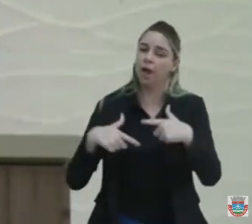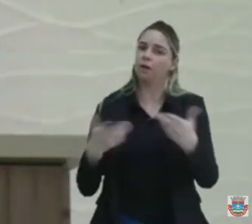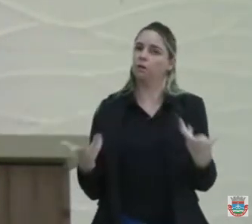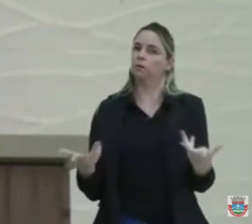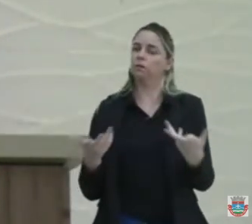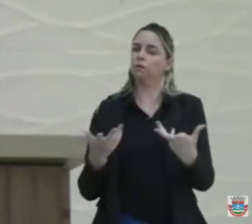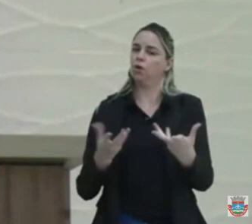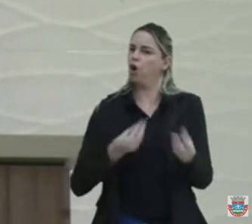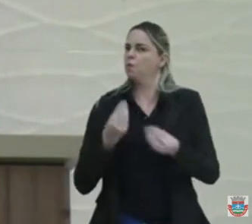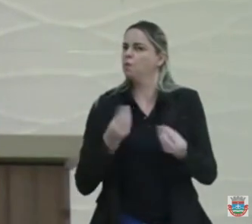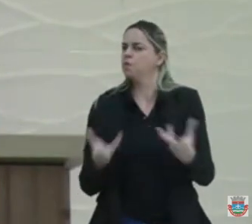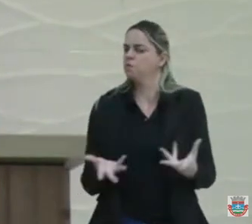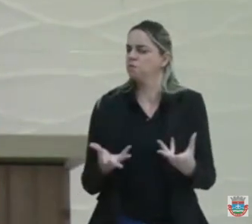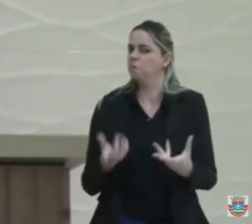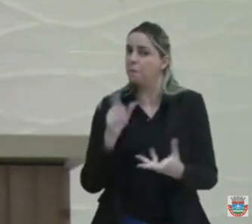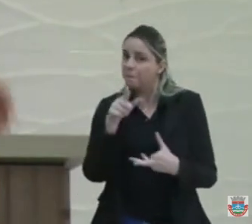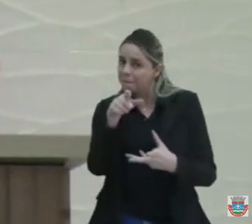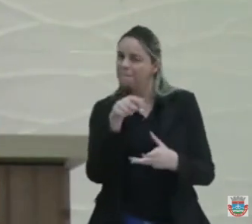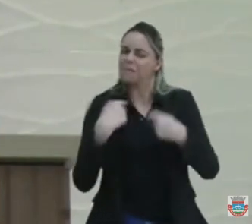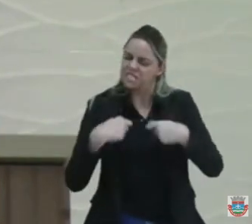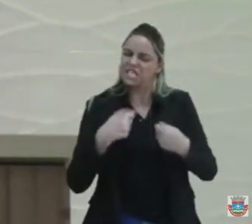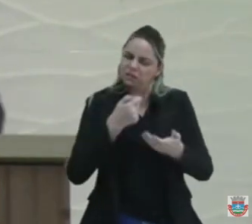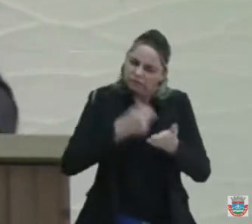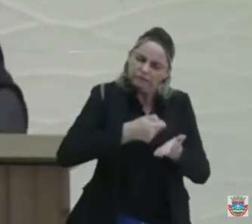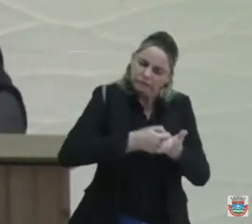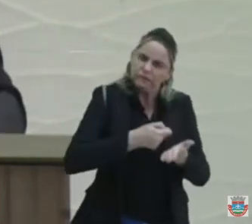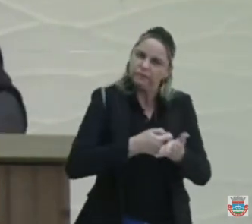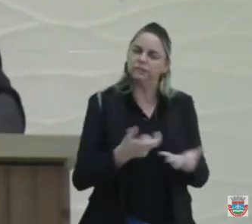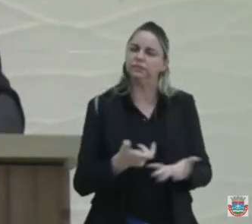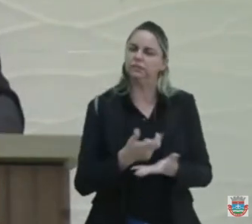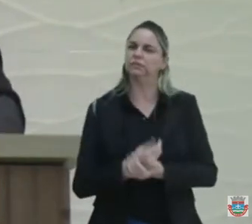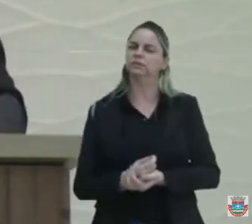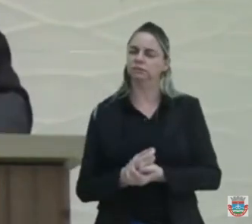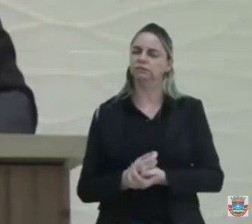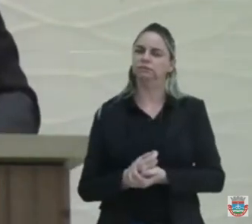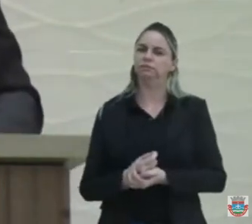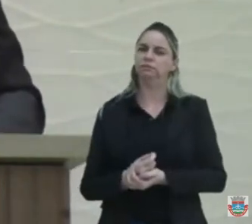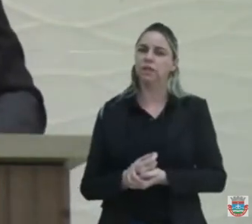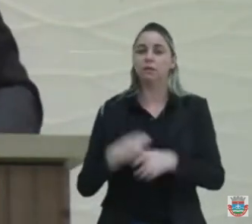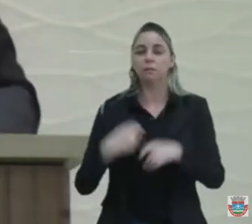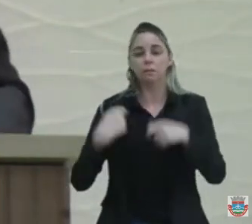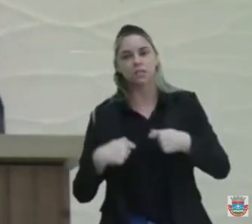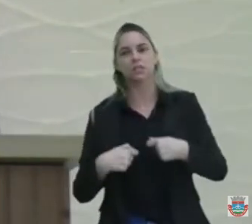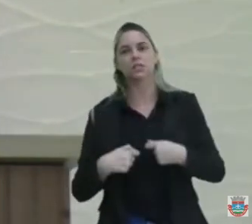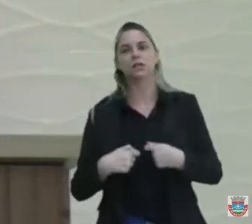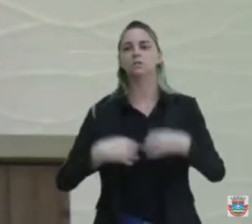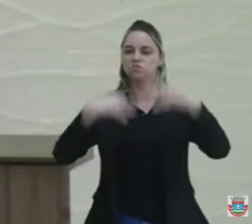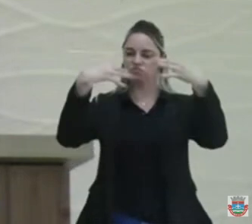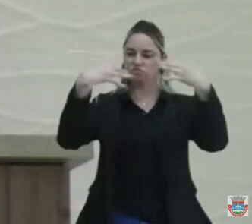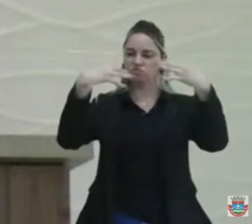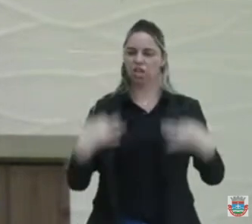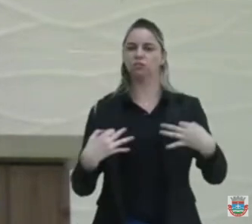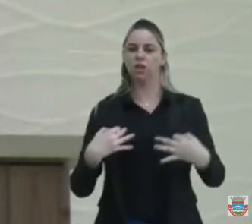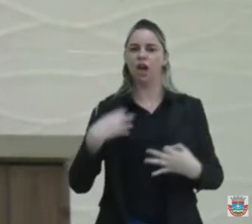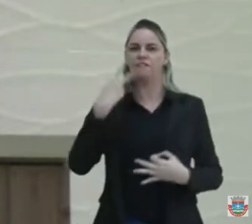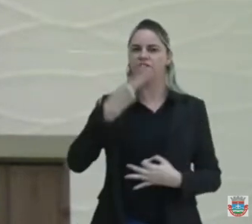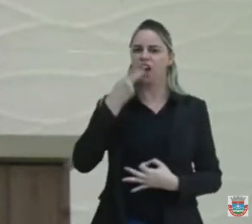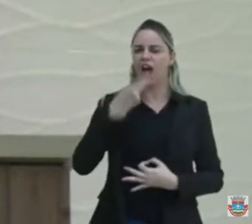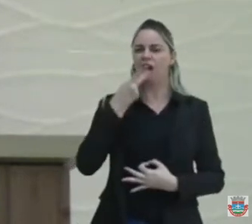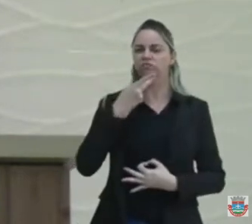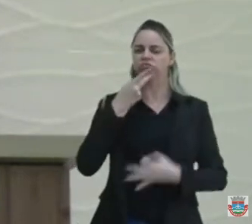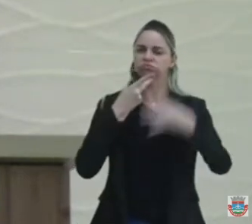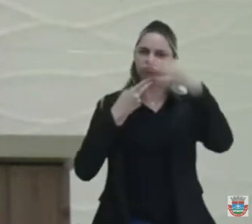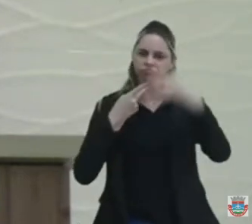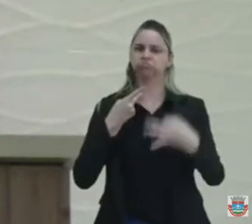vereança. Cobrem. Agora, né, tem honestidade na fala para dizer o que